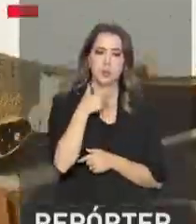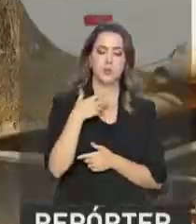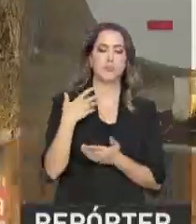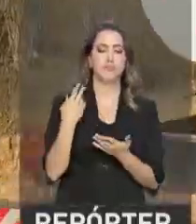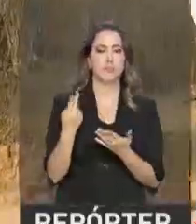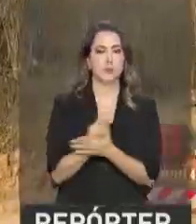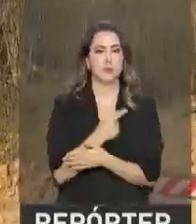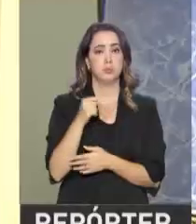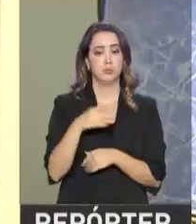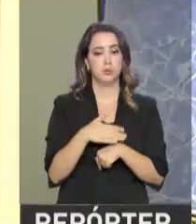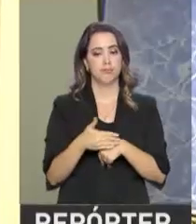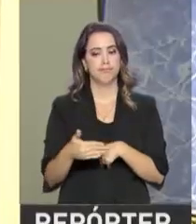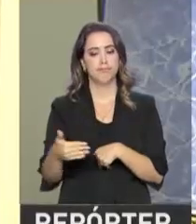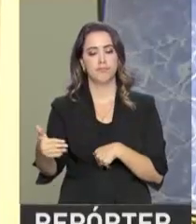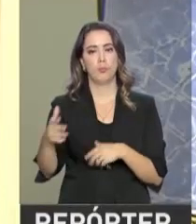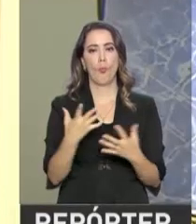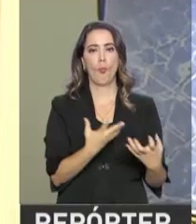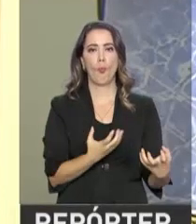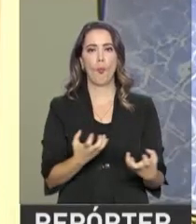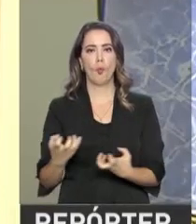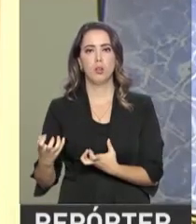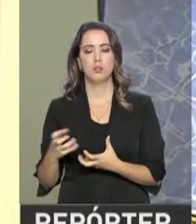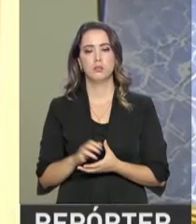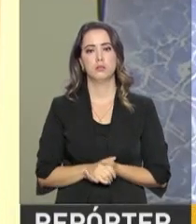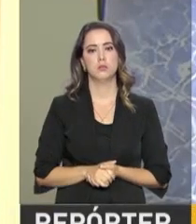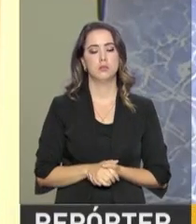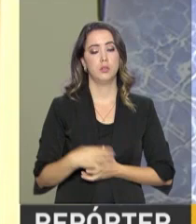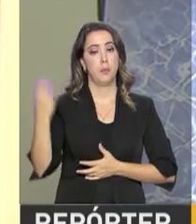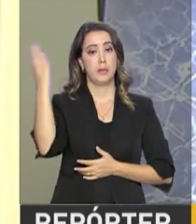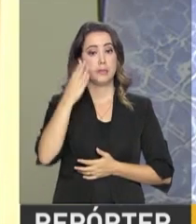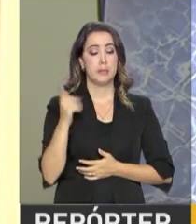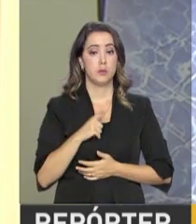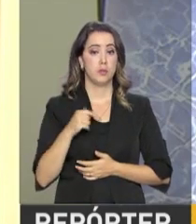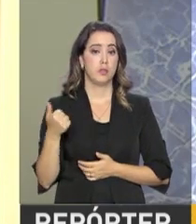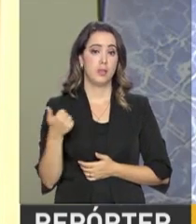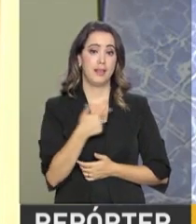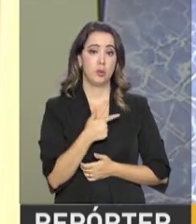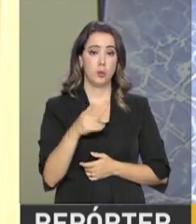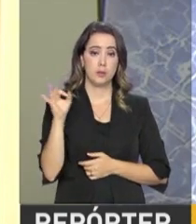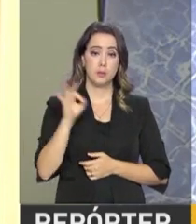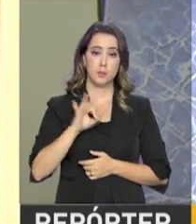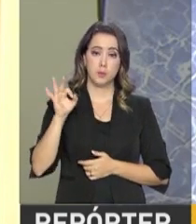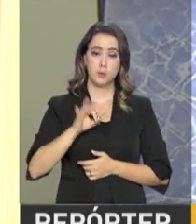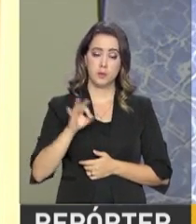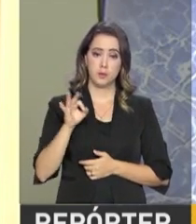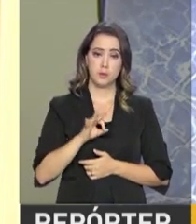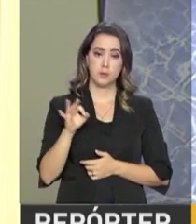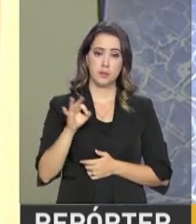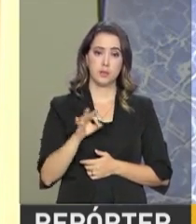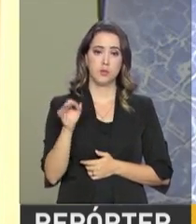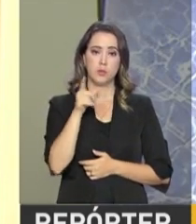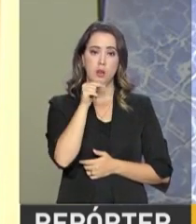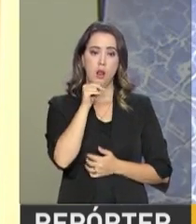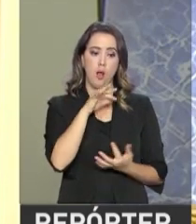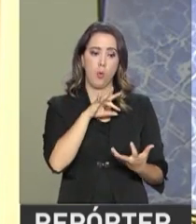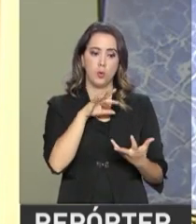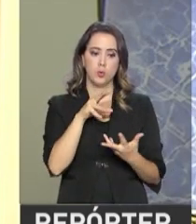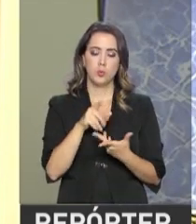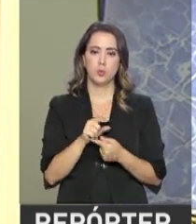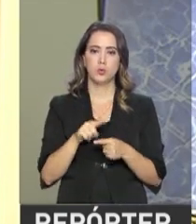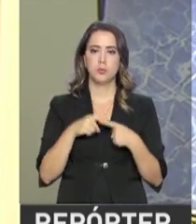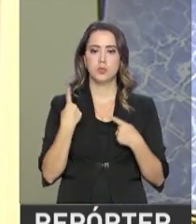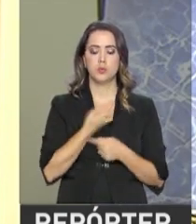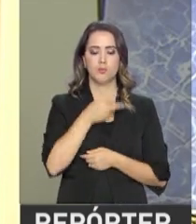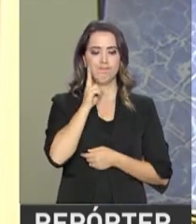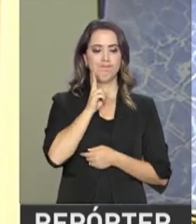neste período o brasil detém 12% da disponibilidade de água em todo em todo o planeta entretanto quando a gente olha para o